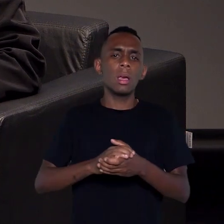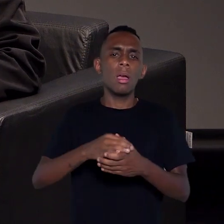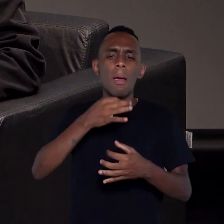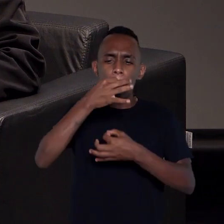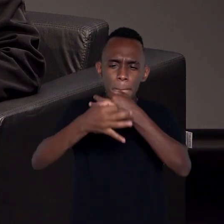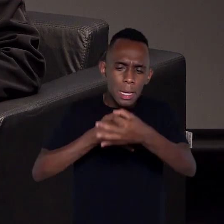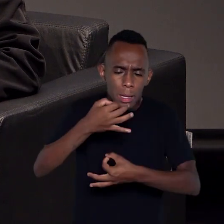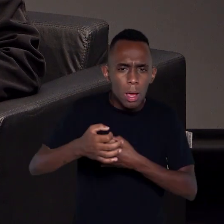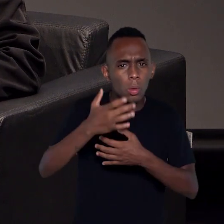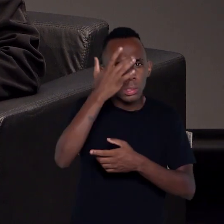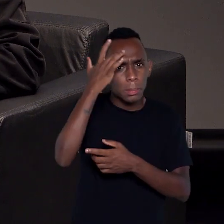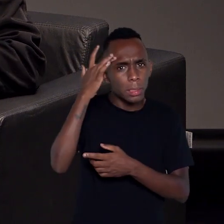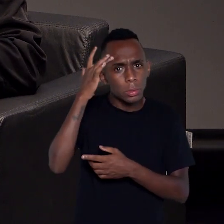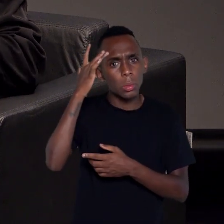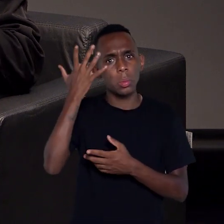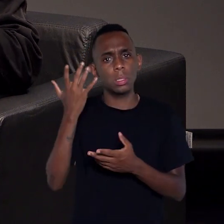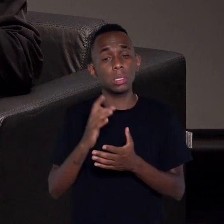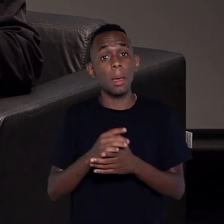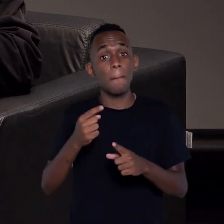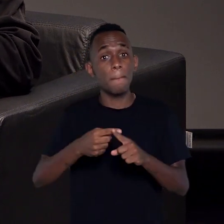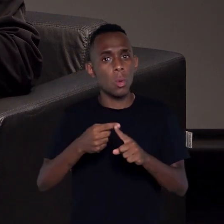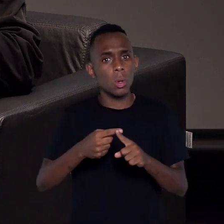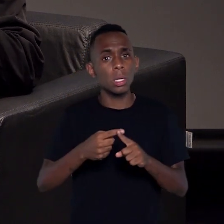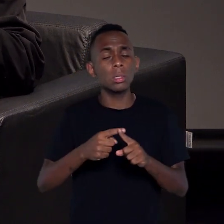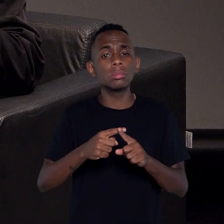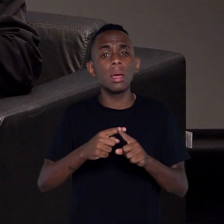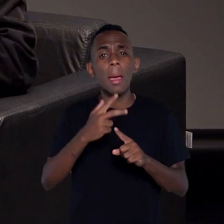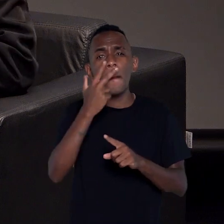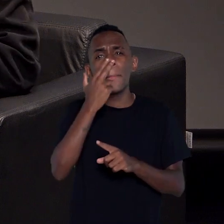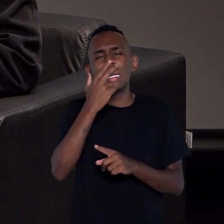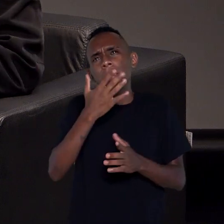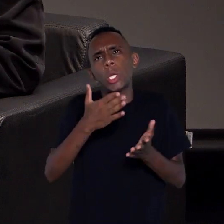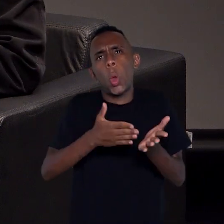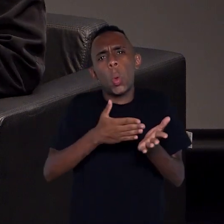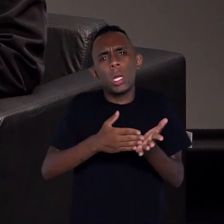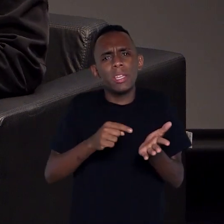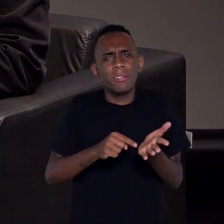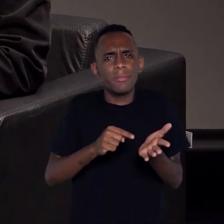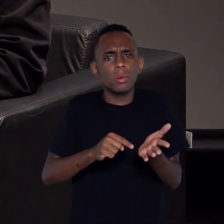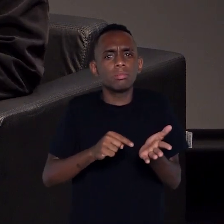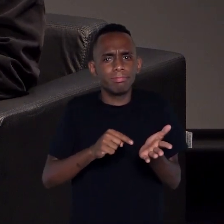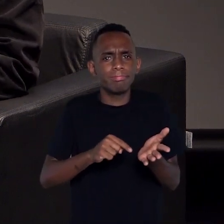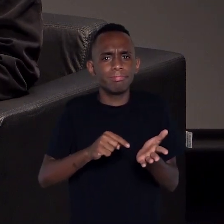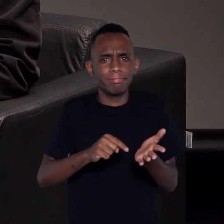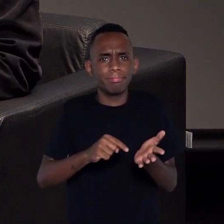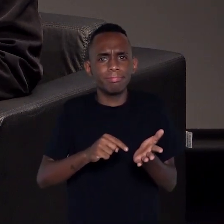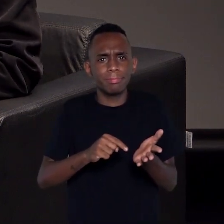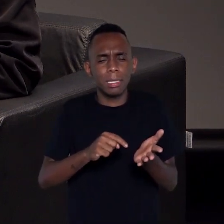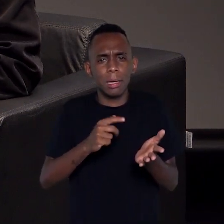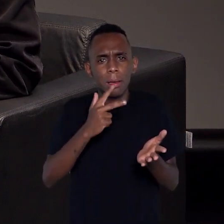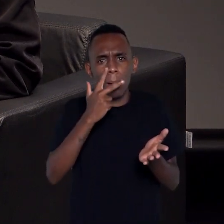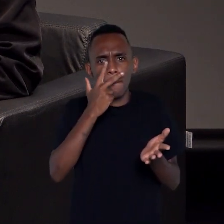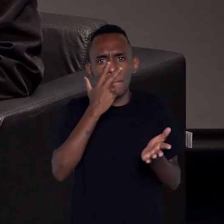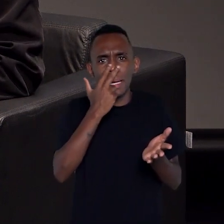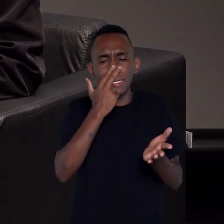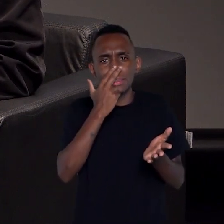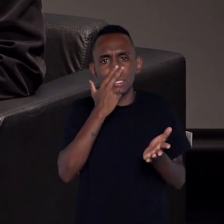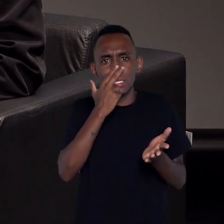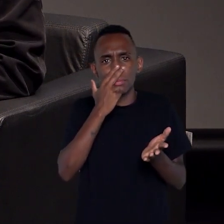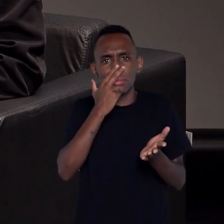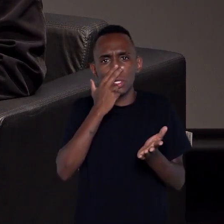têm dito sobre essa história. Porque parece que é um livro que, de alguma maneira,